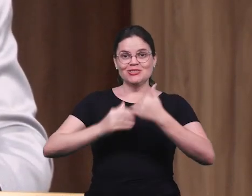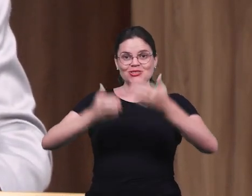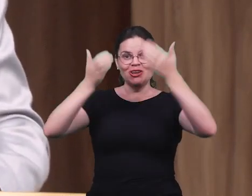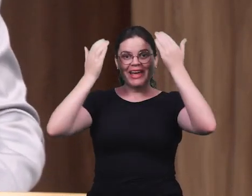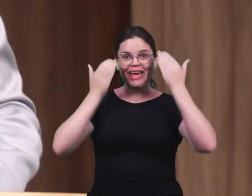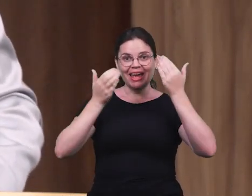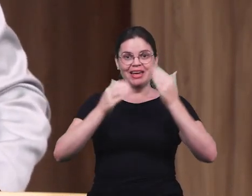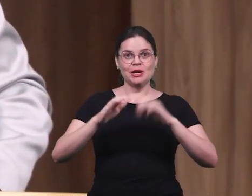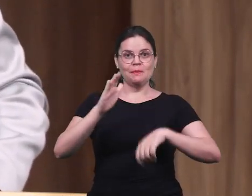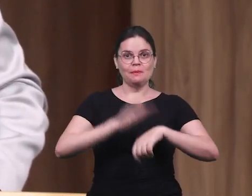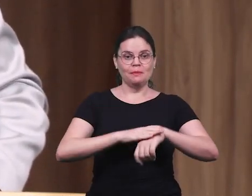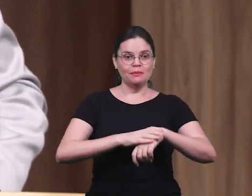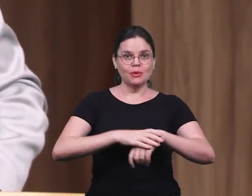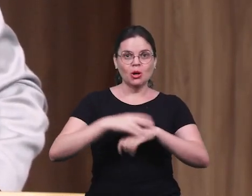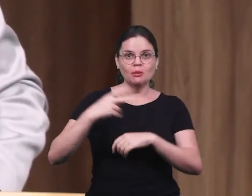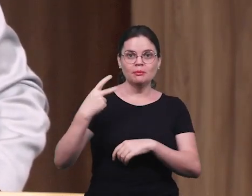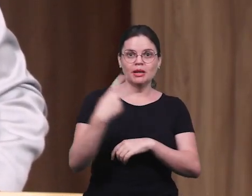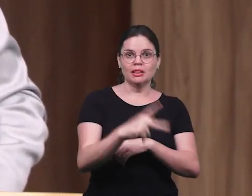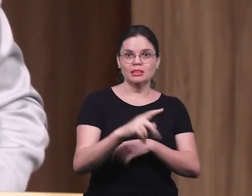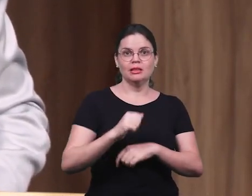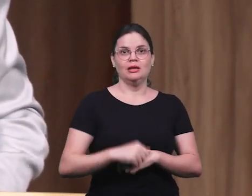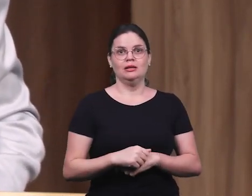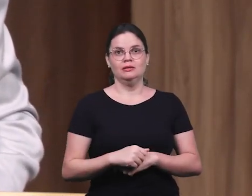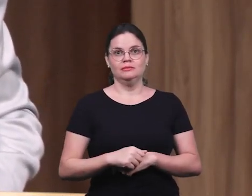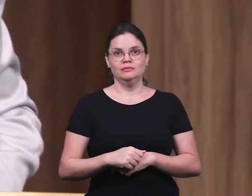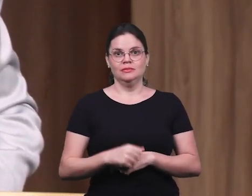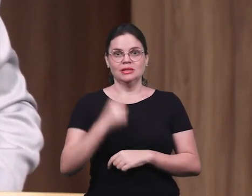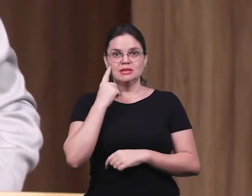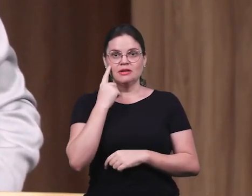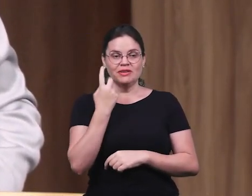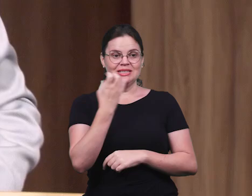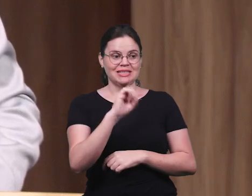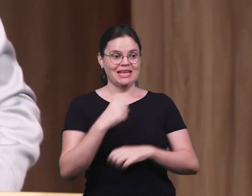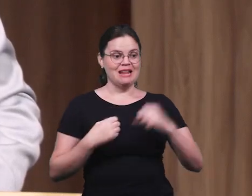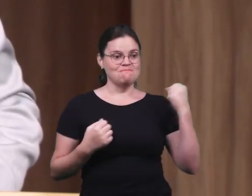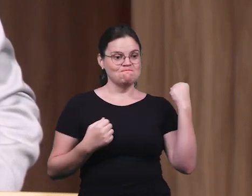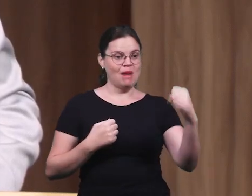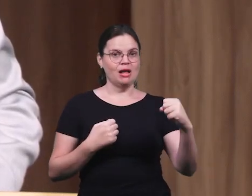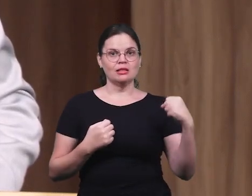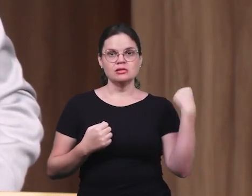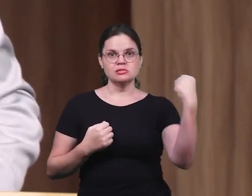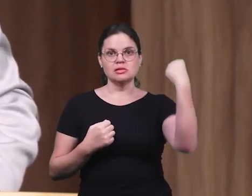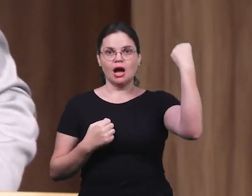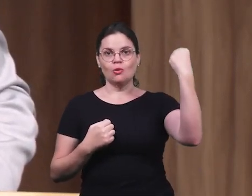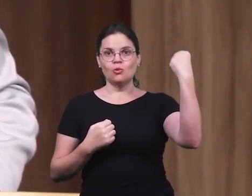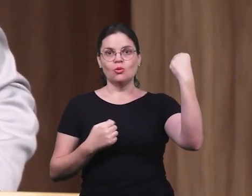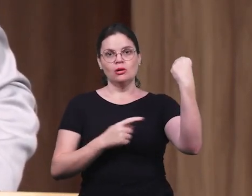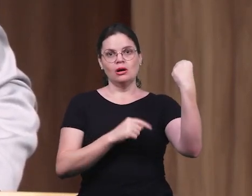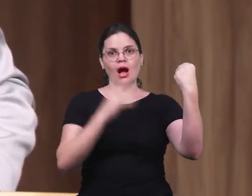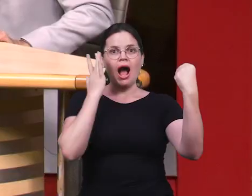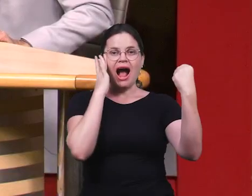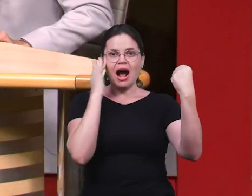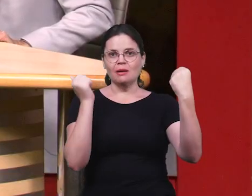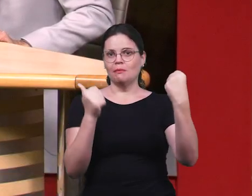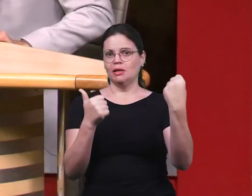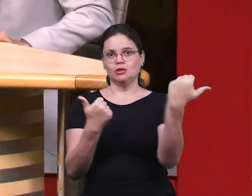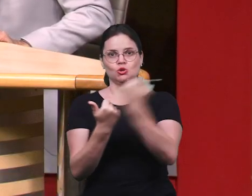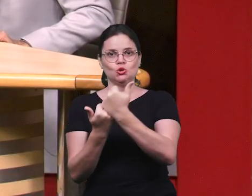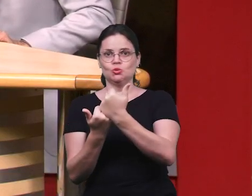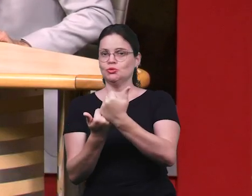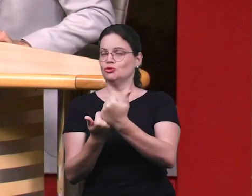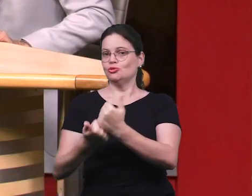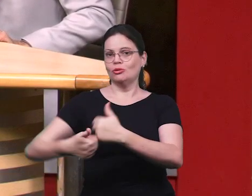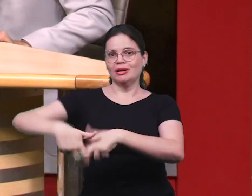Saul na mão dele, Sim. se ele mata Saul, no outro dia ele estava no trono. Porque já tinha sido ungido rei, e ele Sim. até lei de defesa, que Saul está